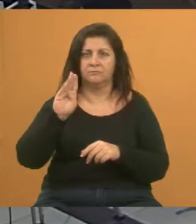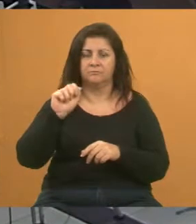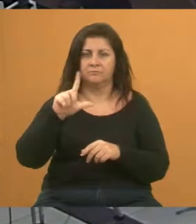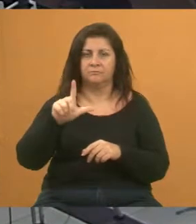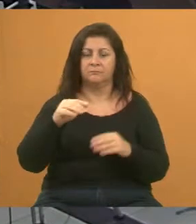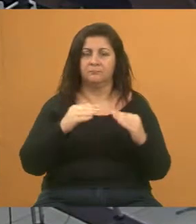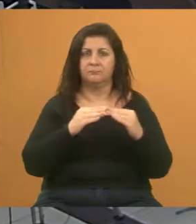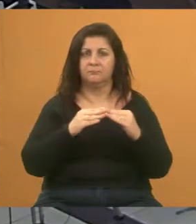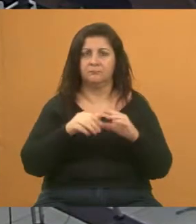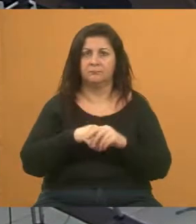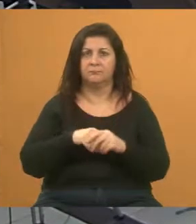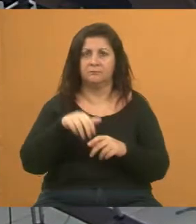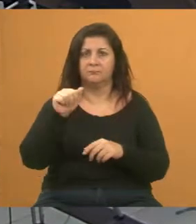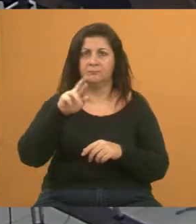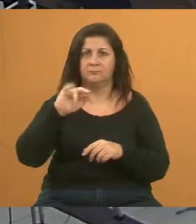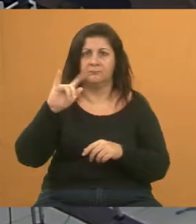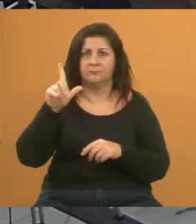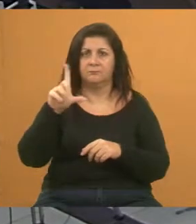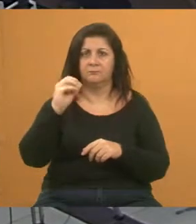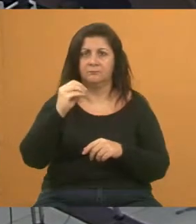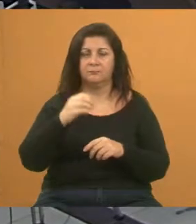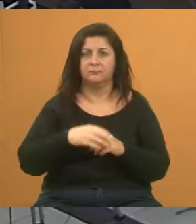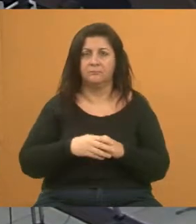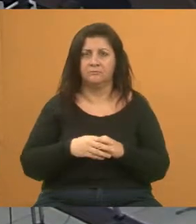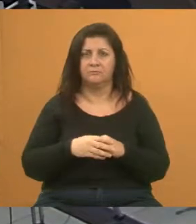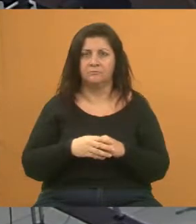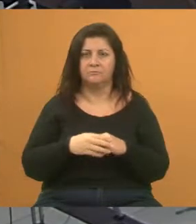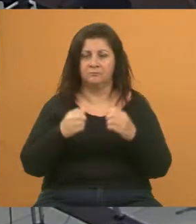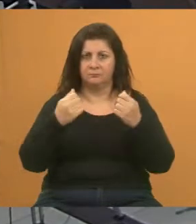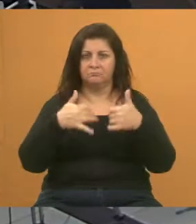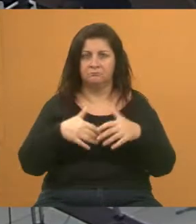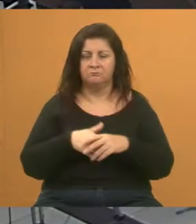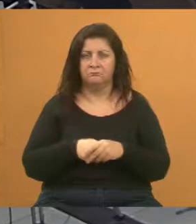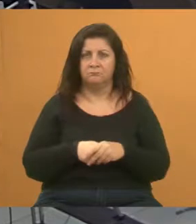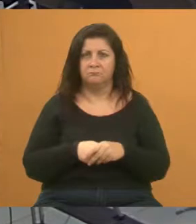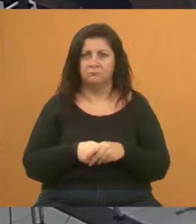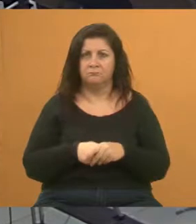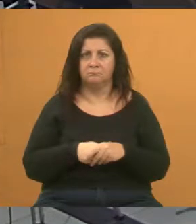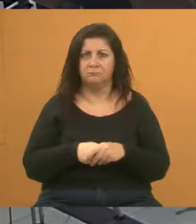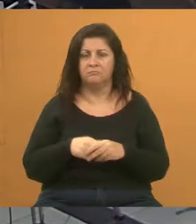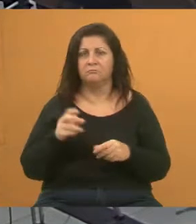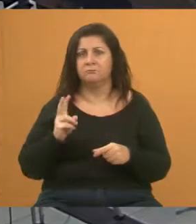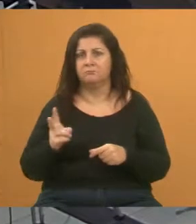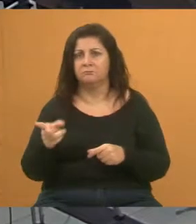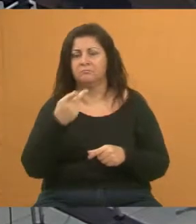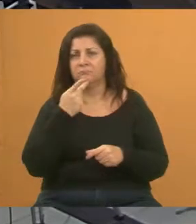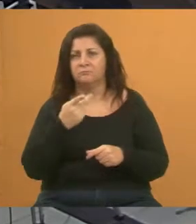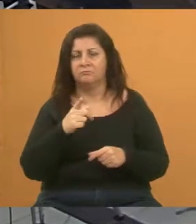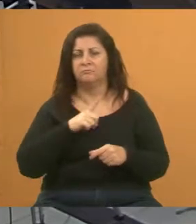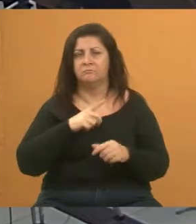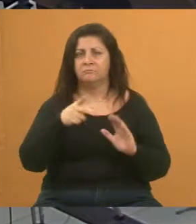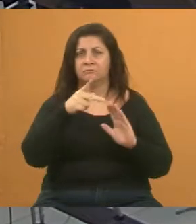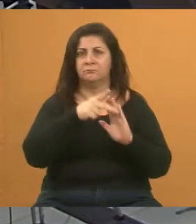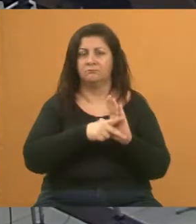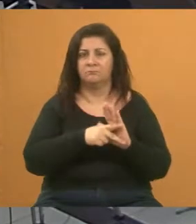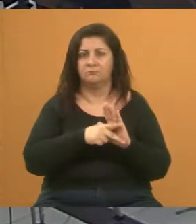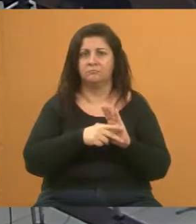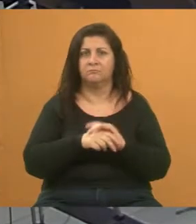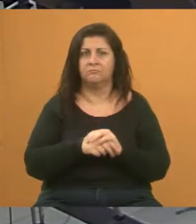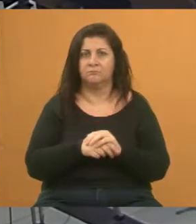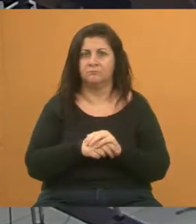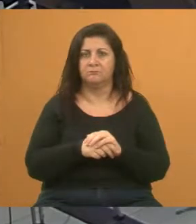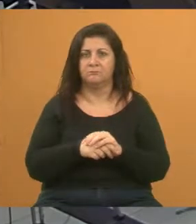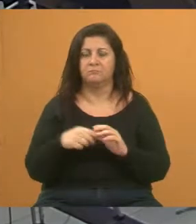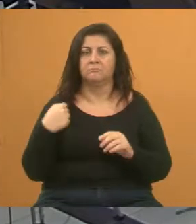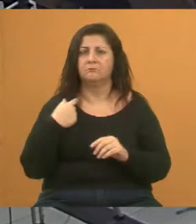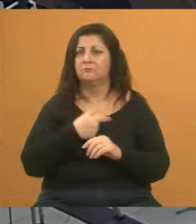Favorável. Como vota a vereadora Arildo Batista? Justificando meu voto, eu sempre digo que alguns projetos, a gente sabe